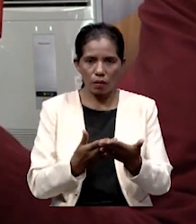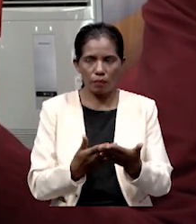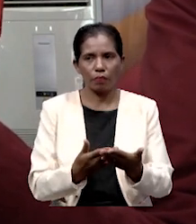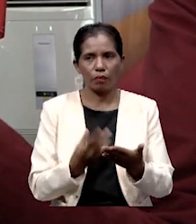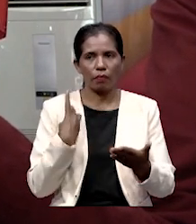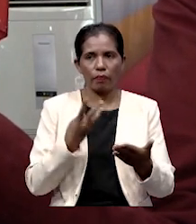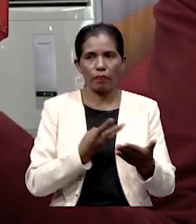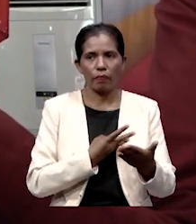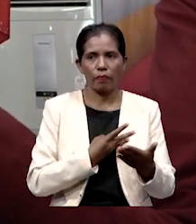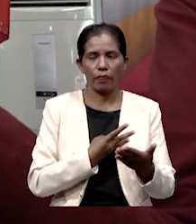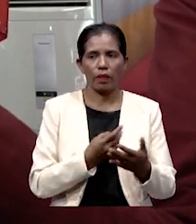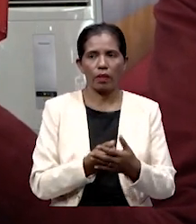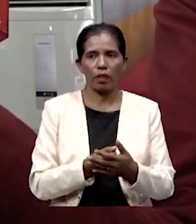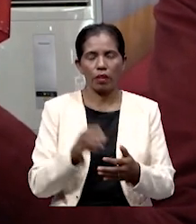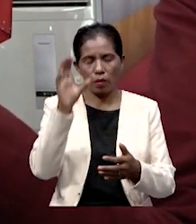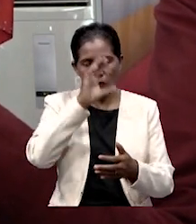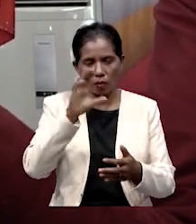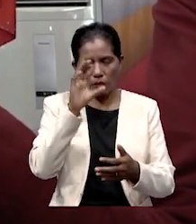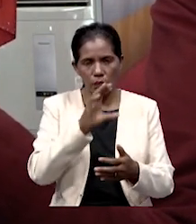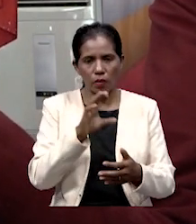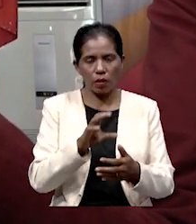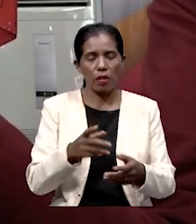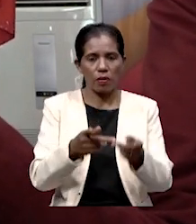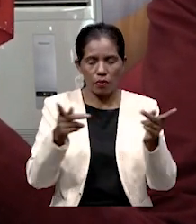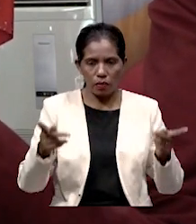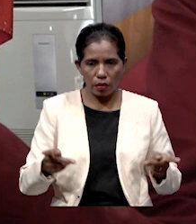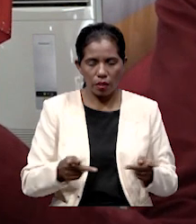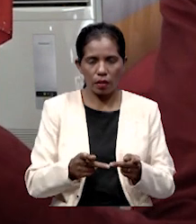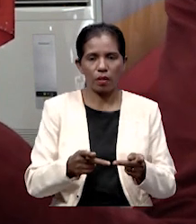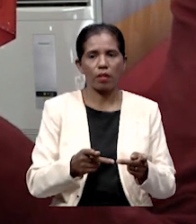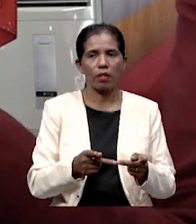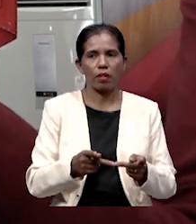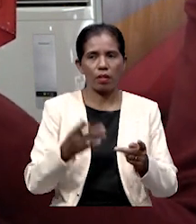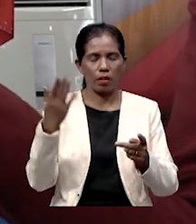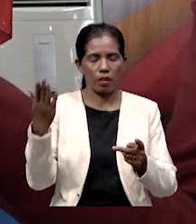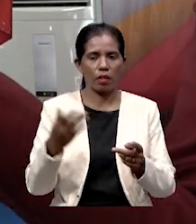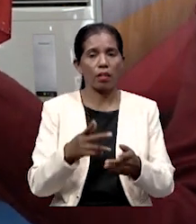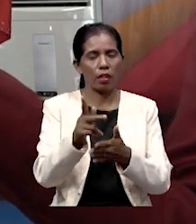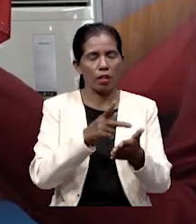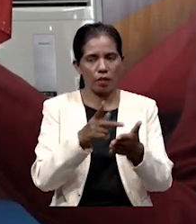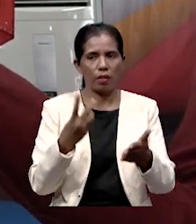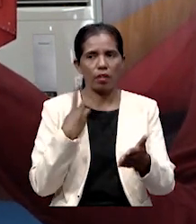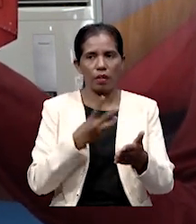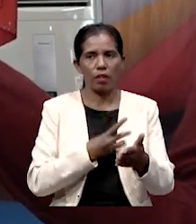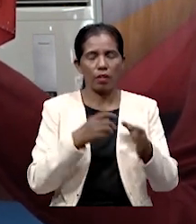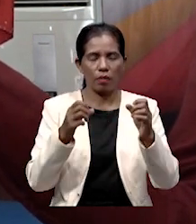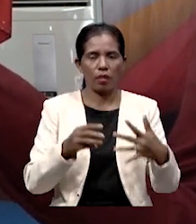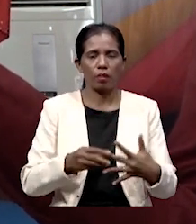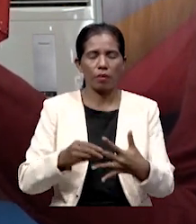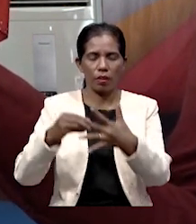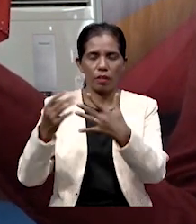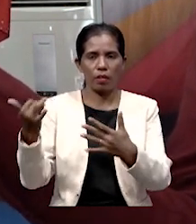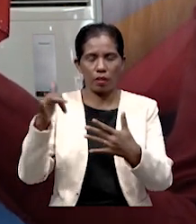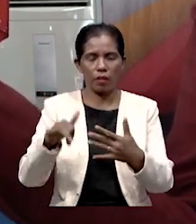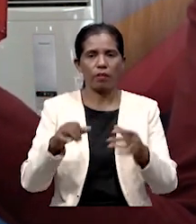halo, identifica vestígios, que sinais, tanda, seria local do crime, ita usa especialista, seria, ao mesmo